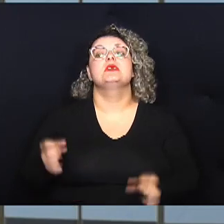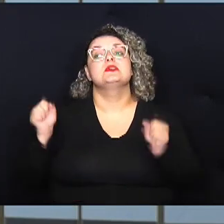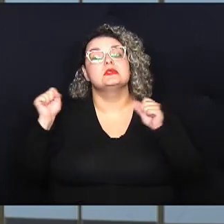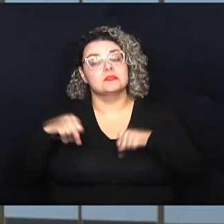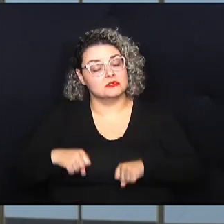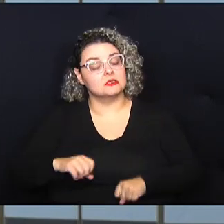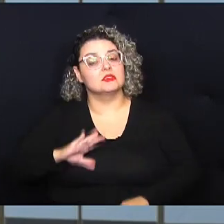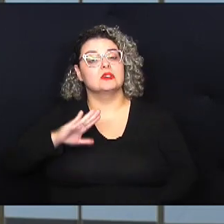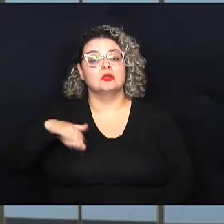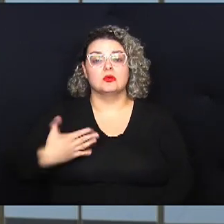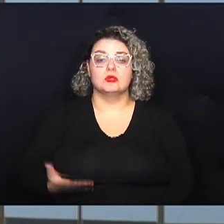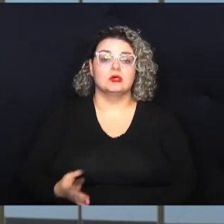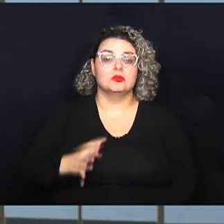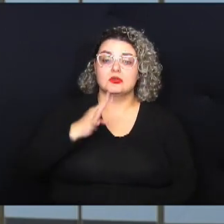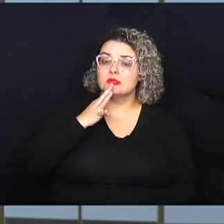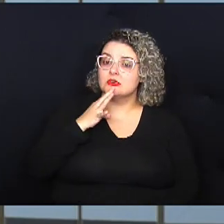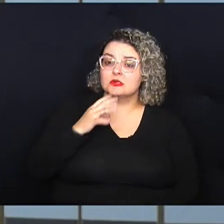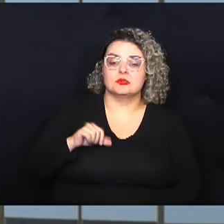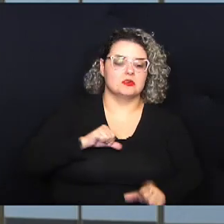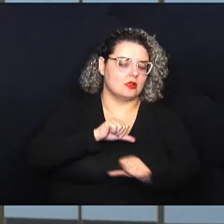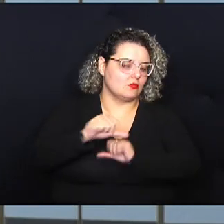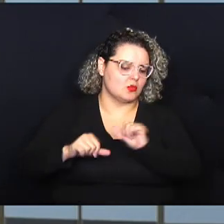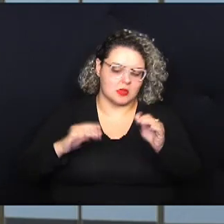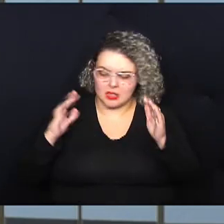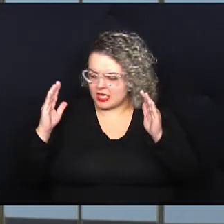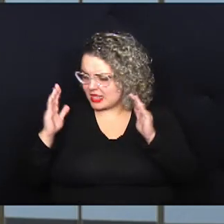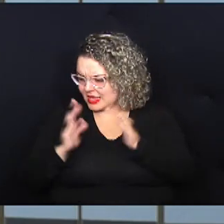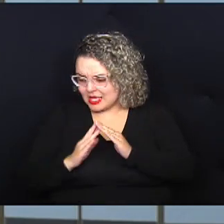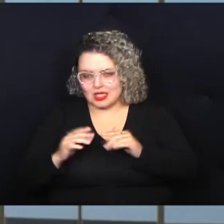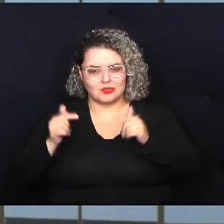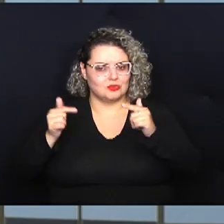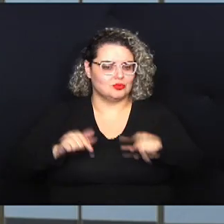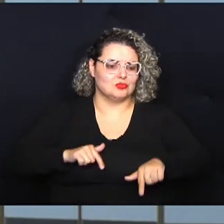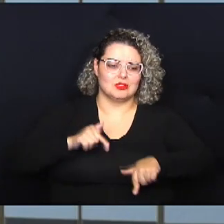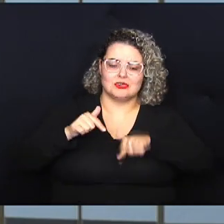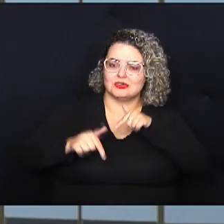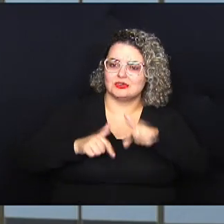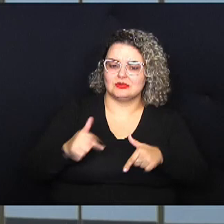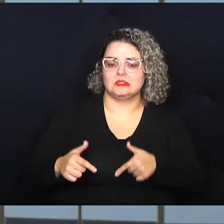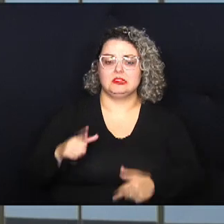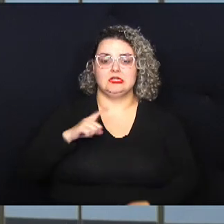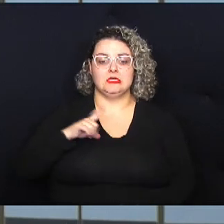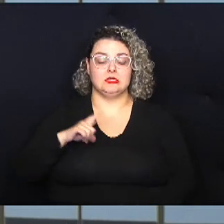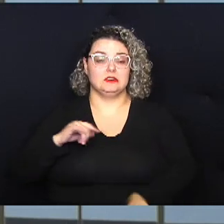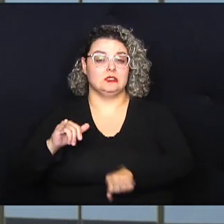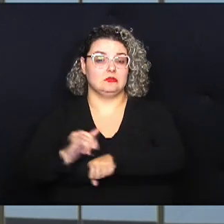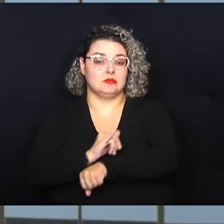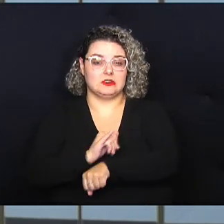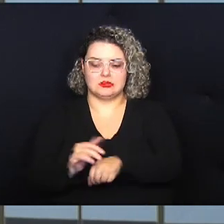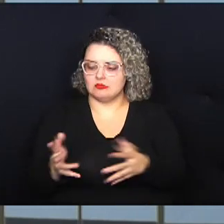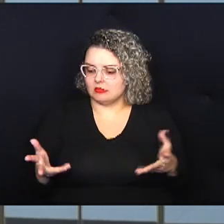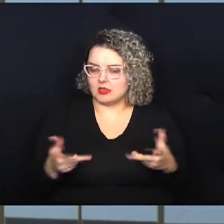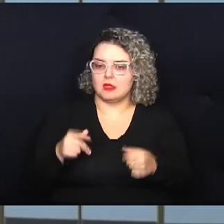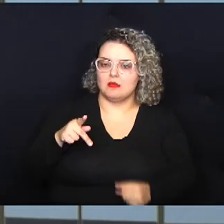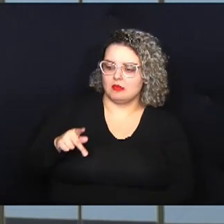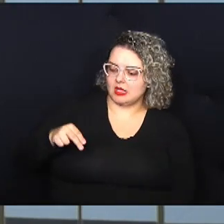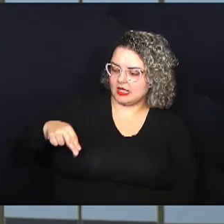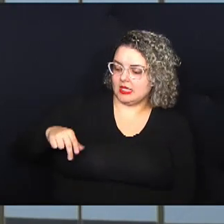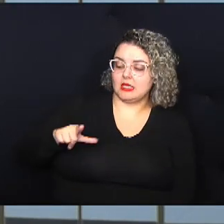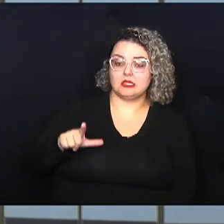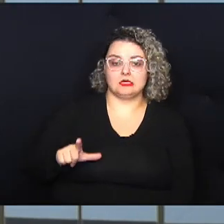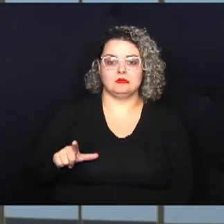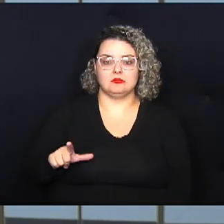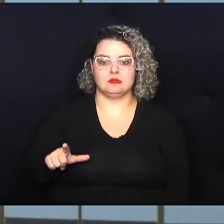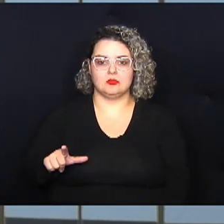sua casa, você muda o seu ambiente de trabalho, né? Tem uma ferramenta muito, muito incrível na PNL, que é o